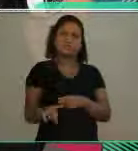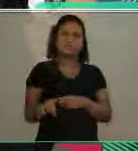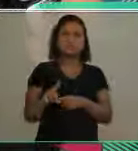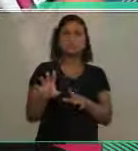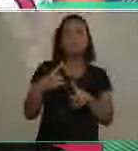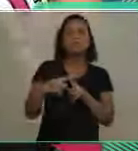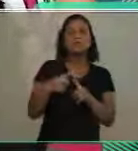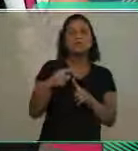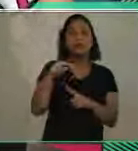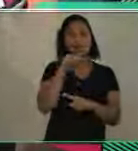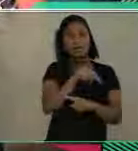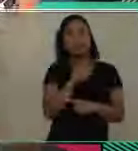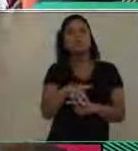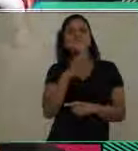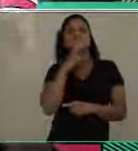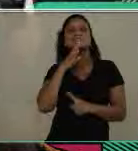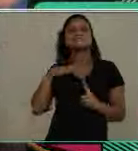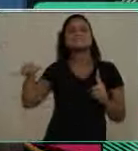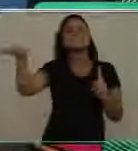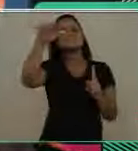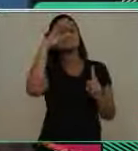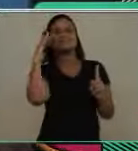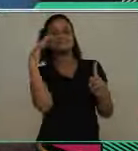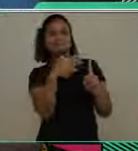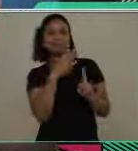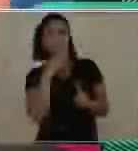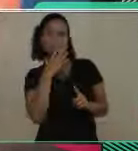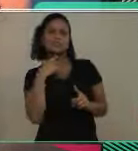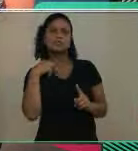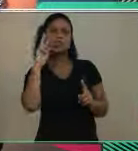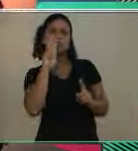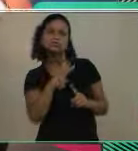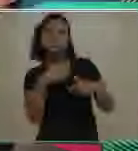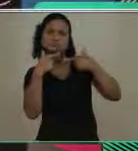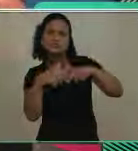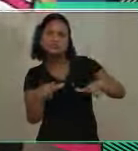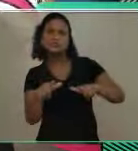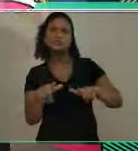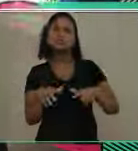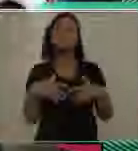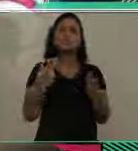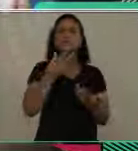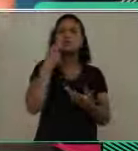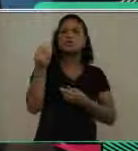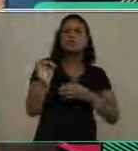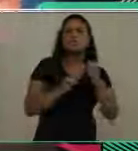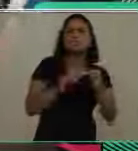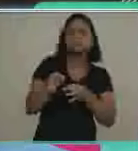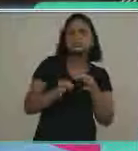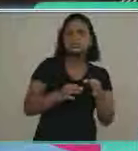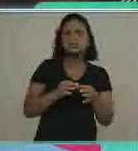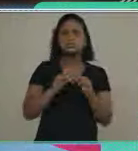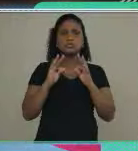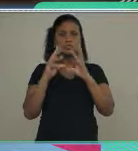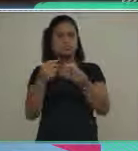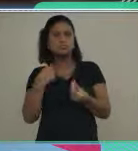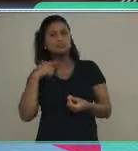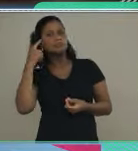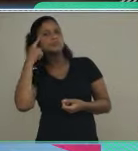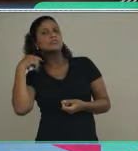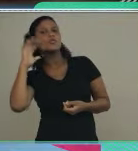ele além de ser muito conhecido assim no mundo da luta e tal eu assistia vídeos